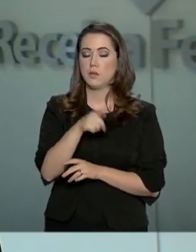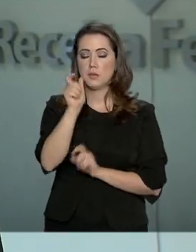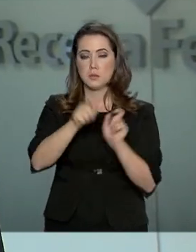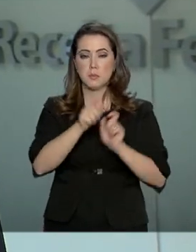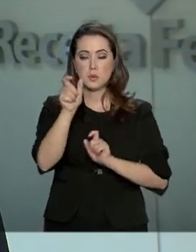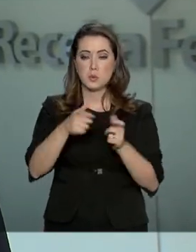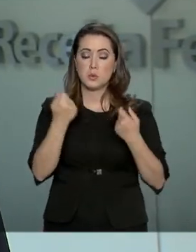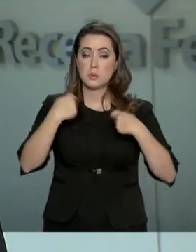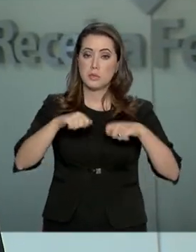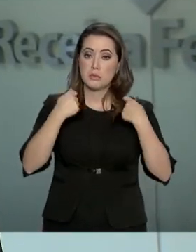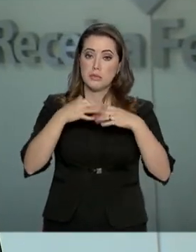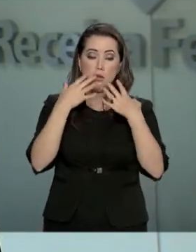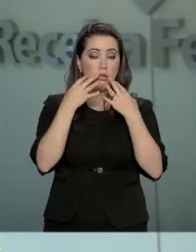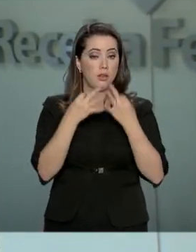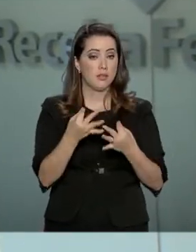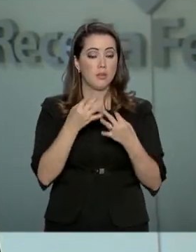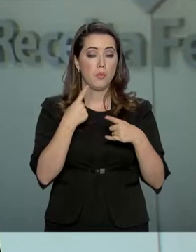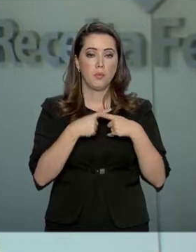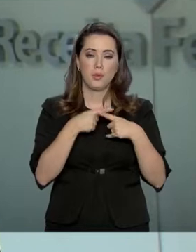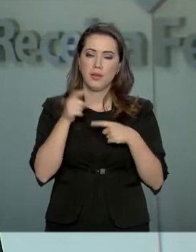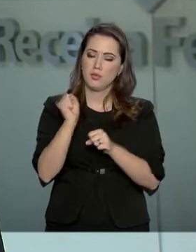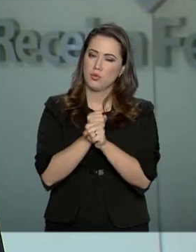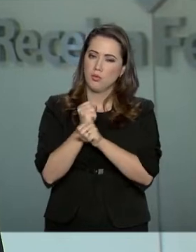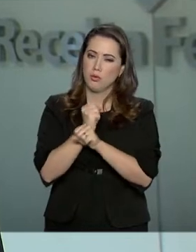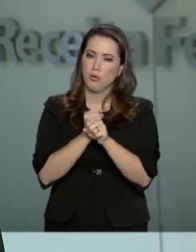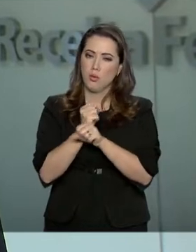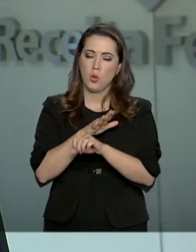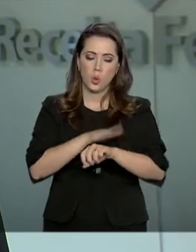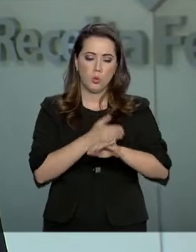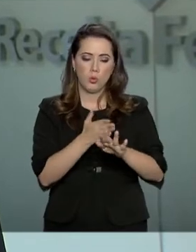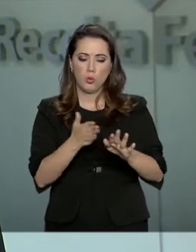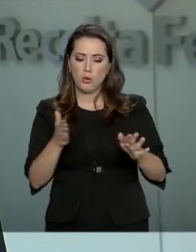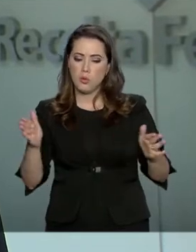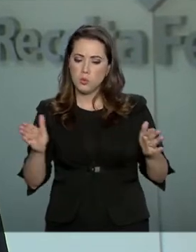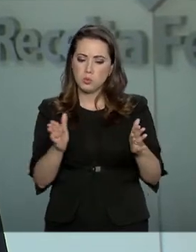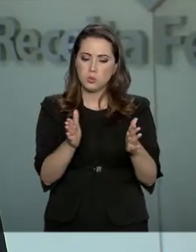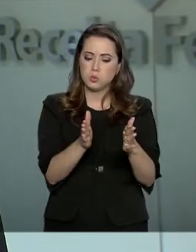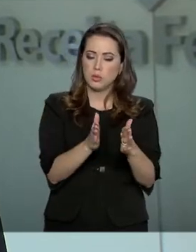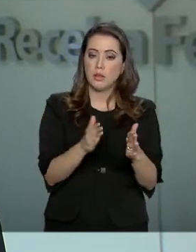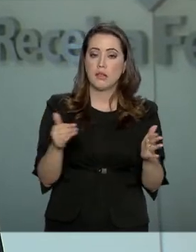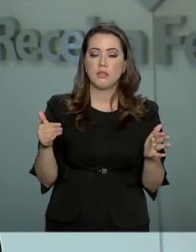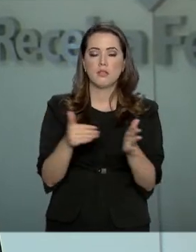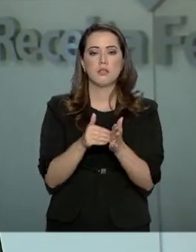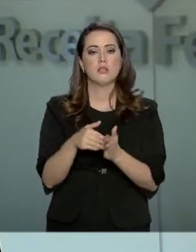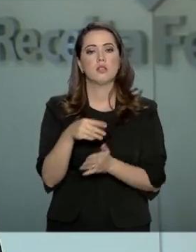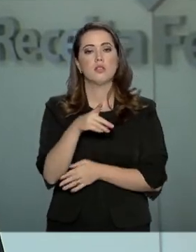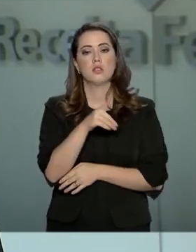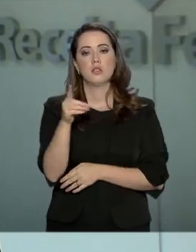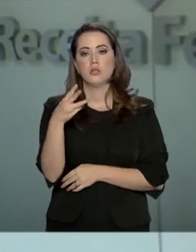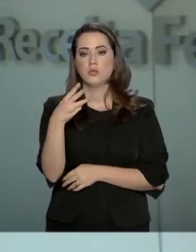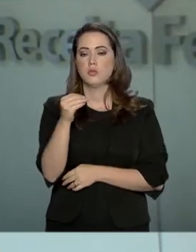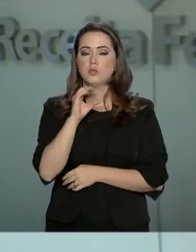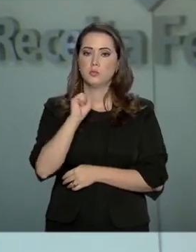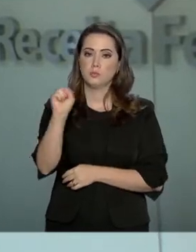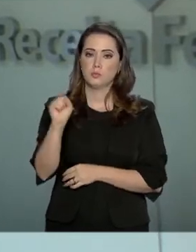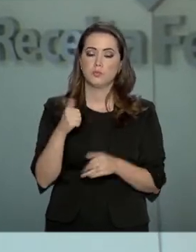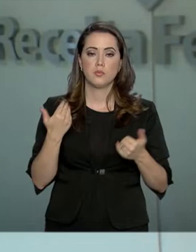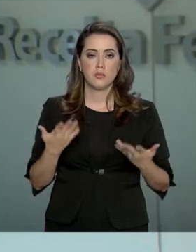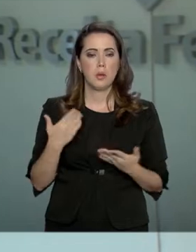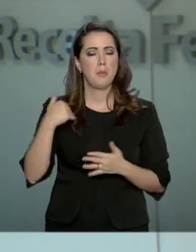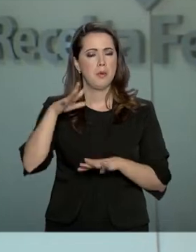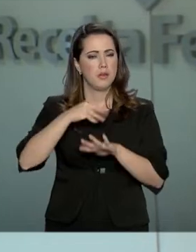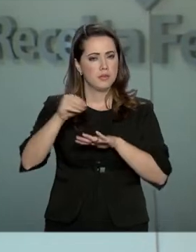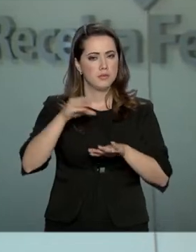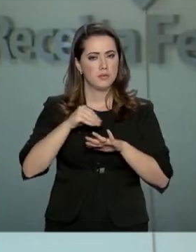os contribuintes devem ficar atentos porque este ano o prazo é menor e vai até o dia 30 de abril quem tem